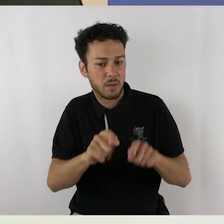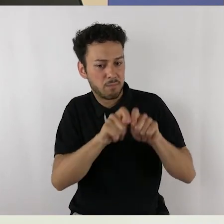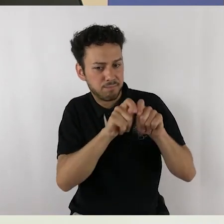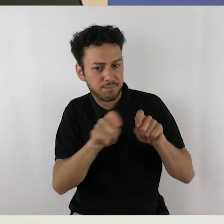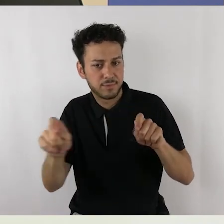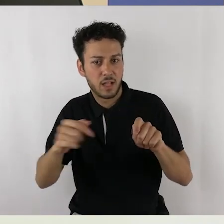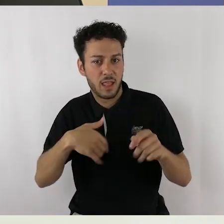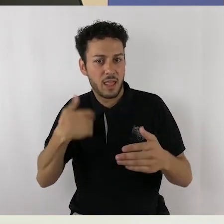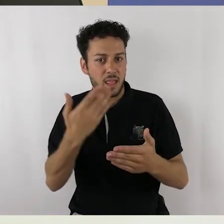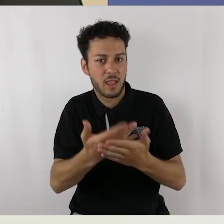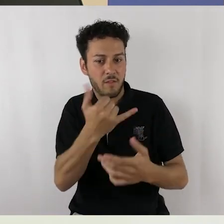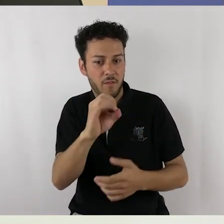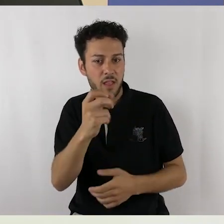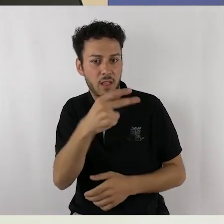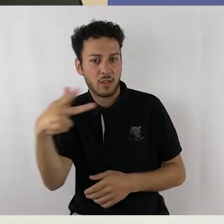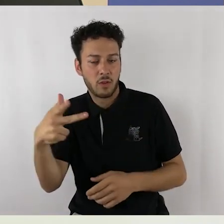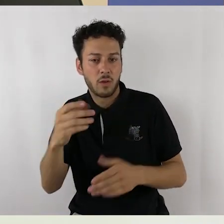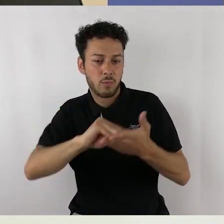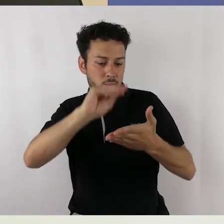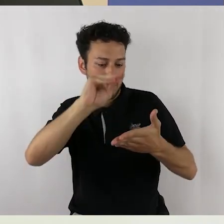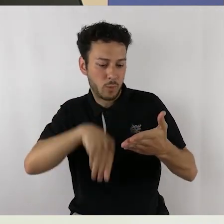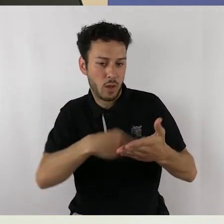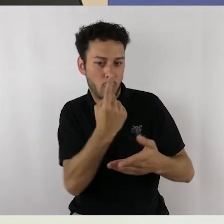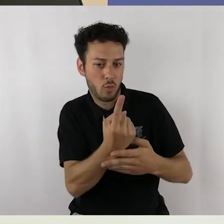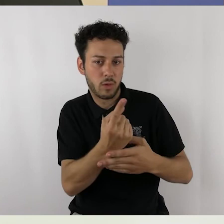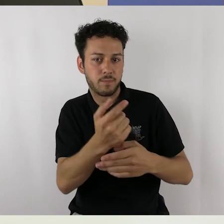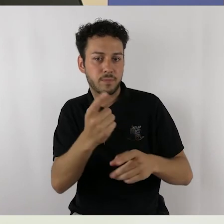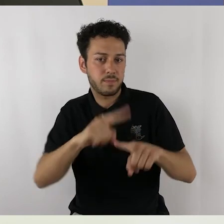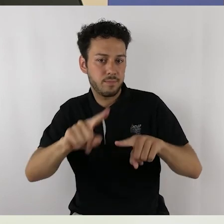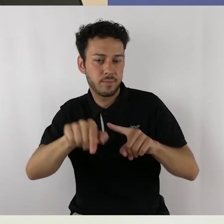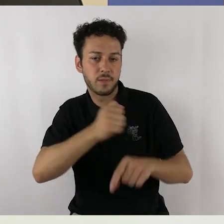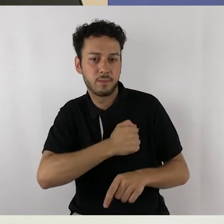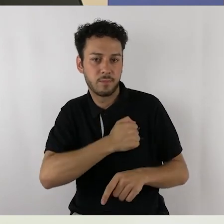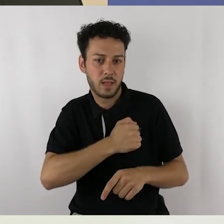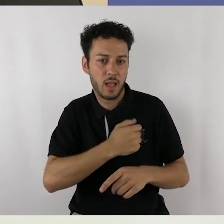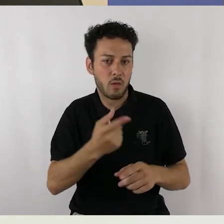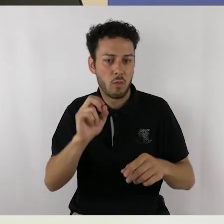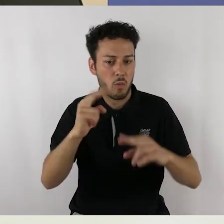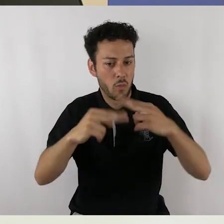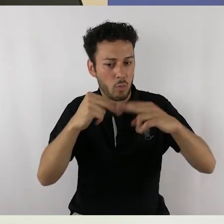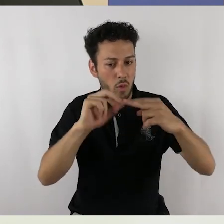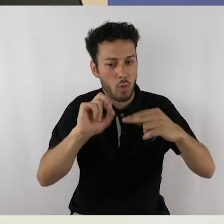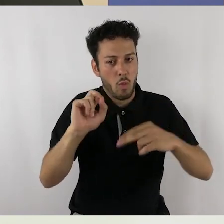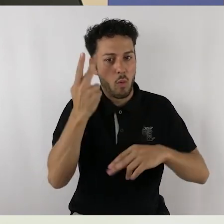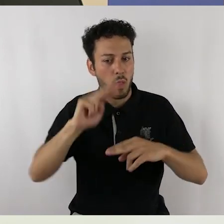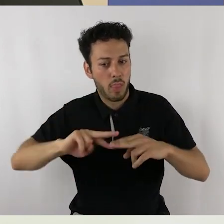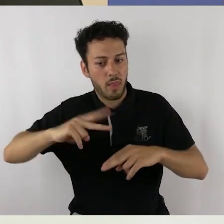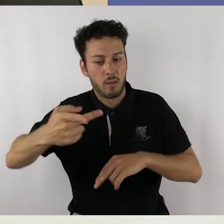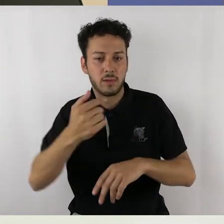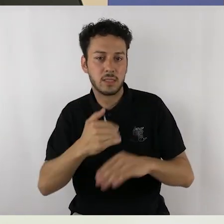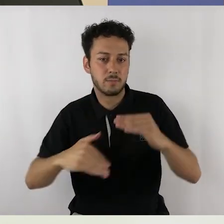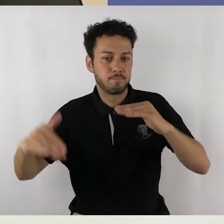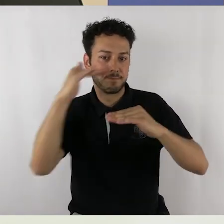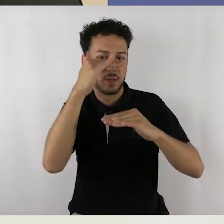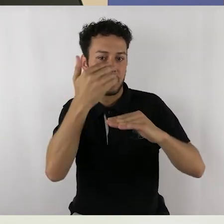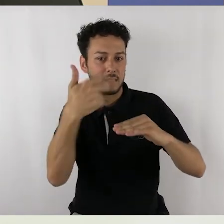mês de setembro vamos doar 20 Euros porque a do novo contrato de aquisição de crédito habitação obras ou transferência